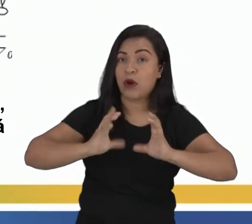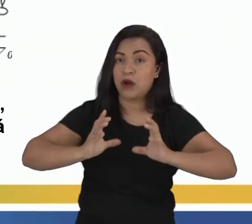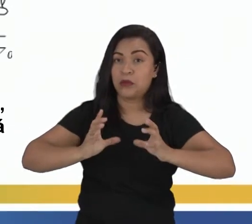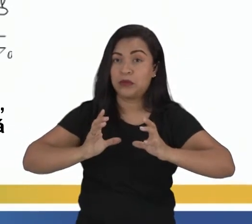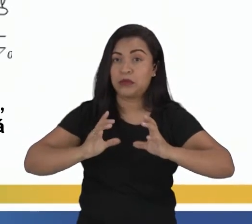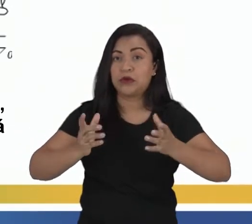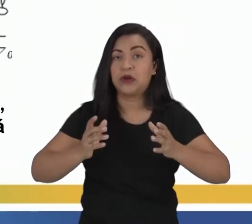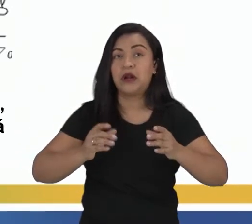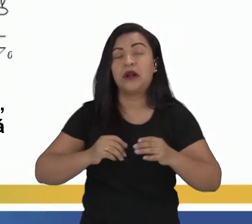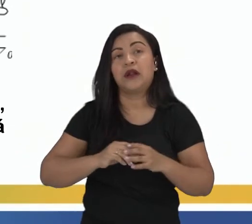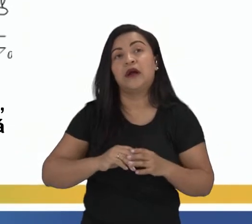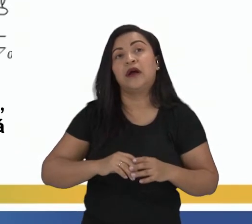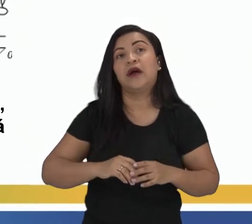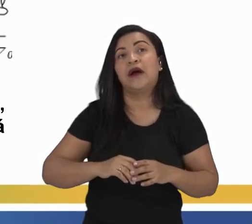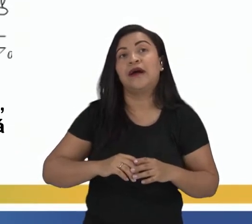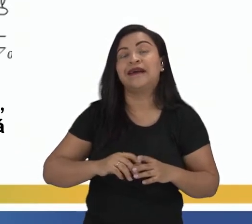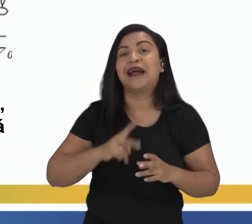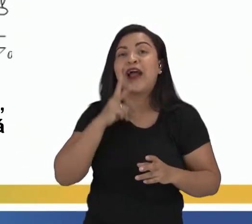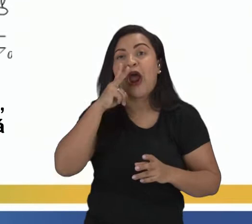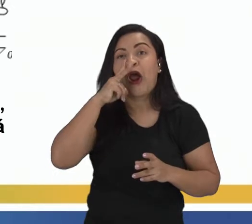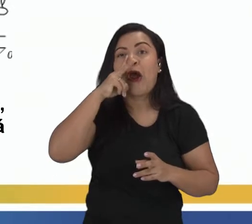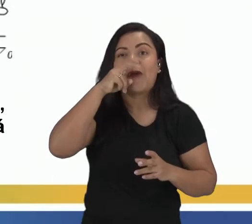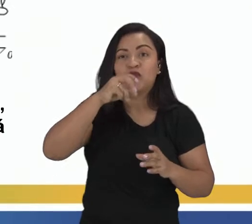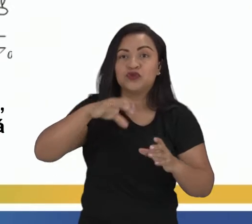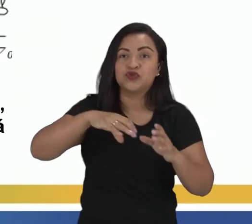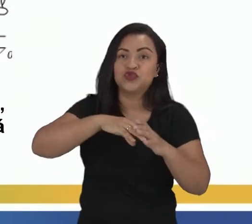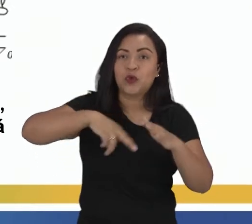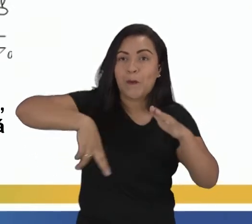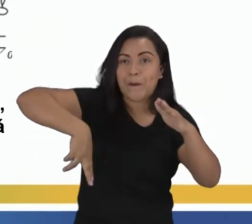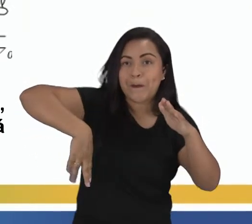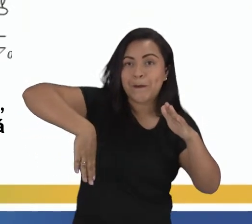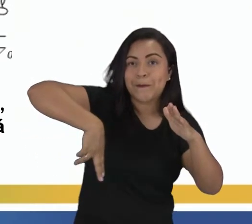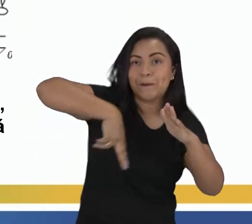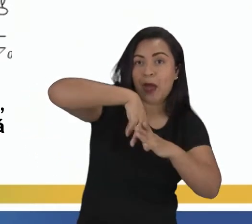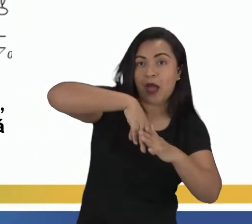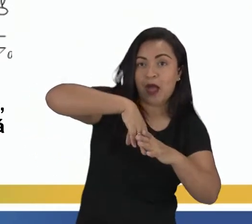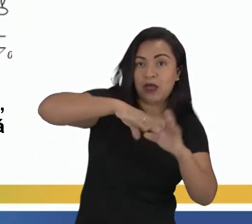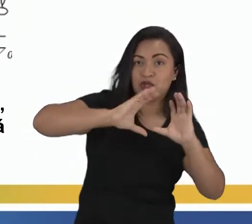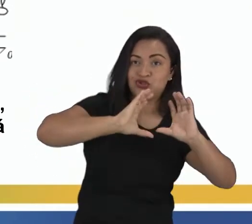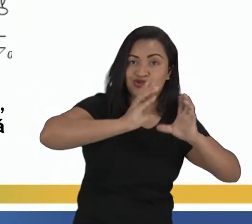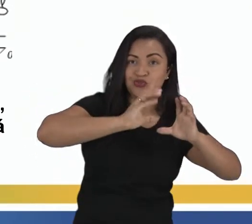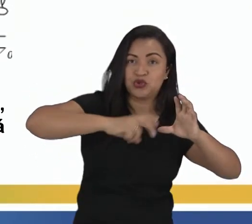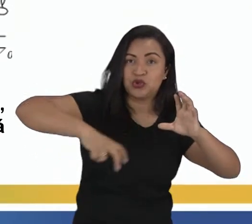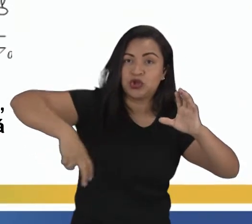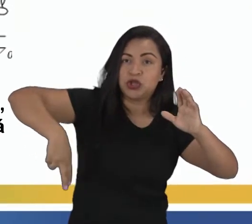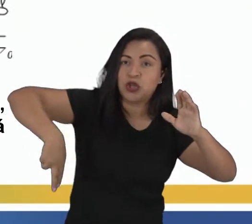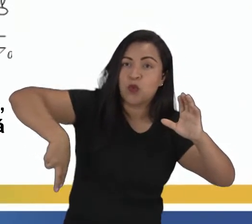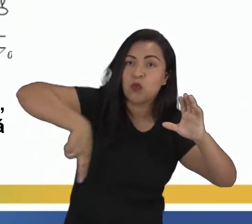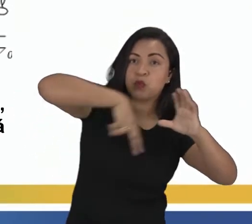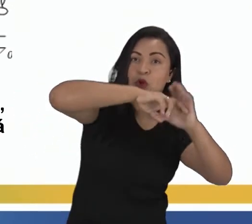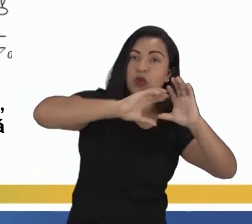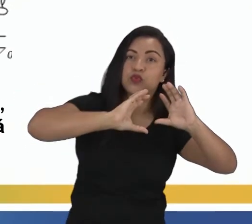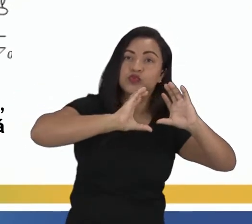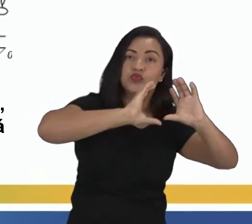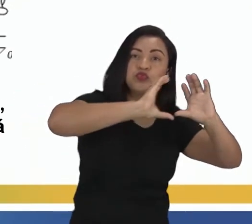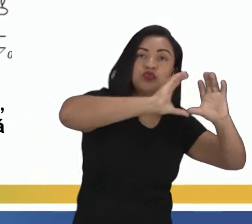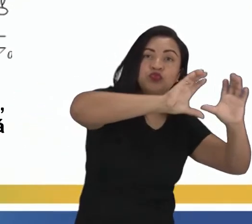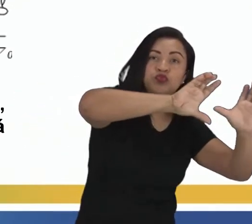de reação da bola age sobre o pé do jogador. O pé experimenta o movimento de